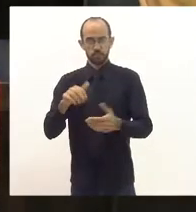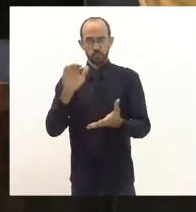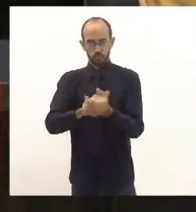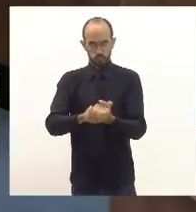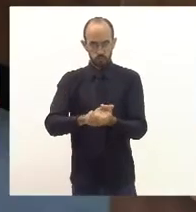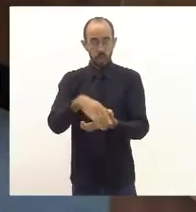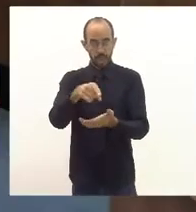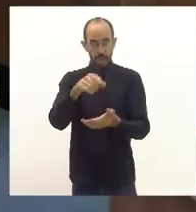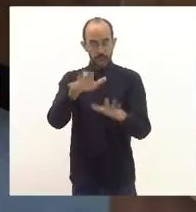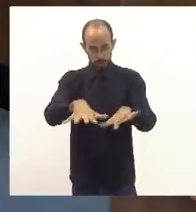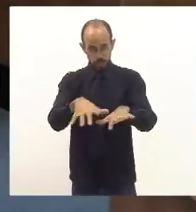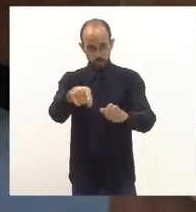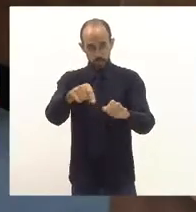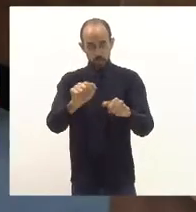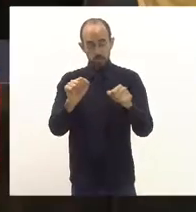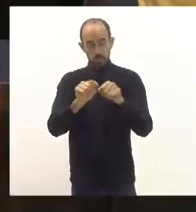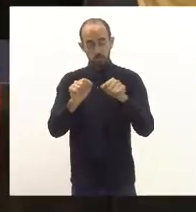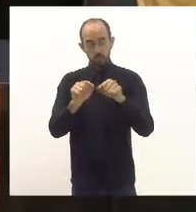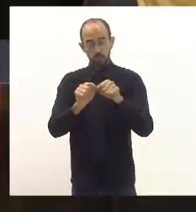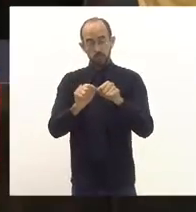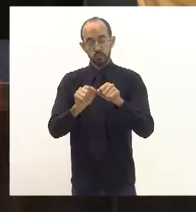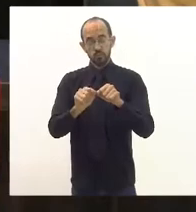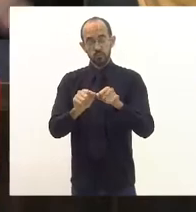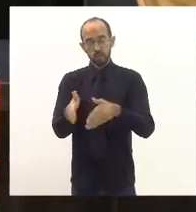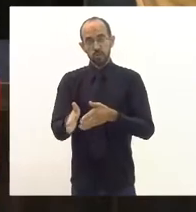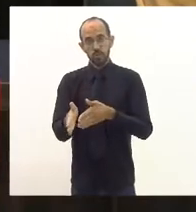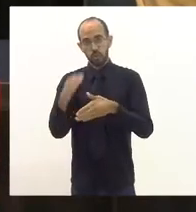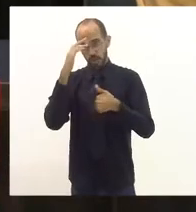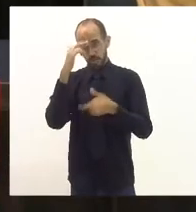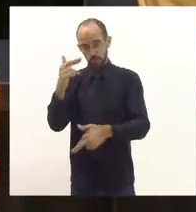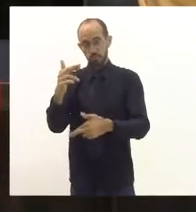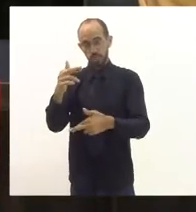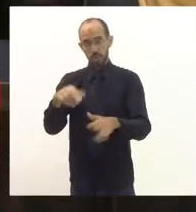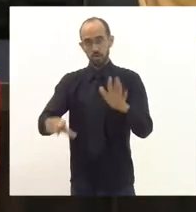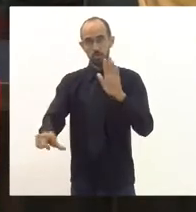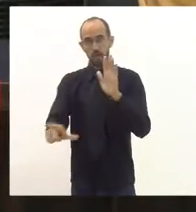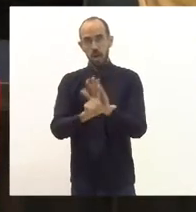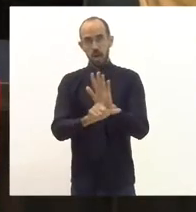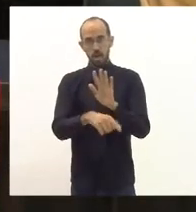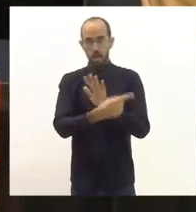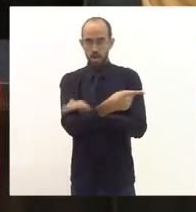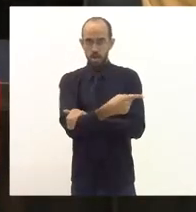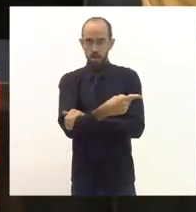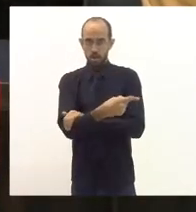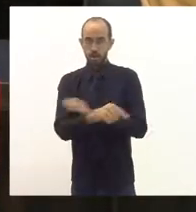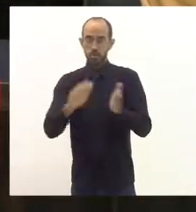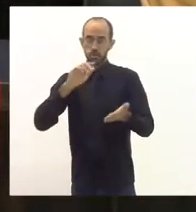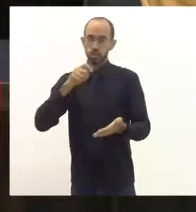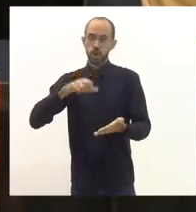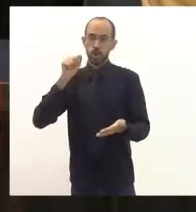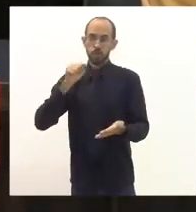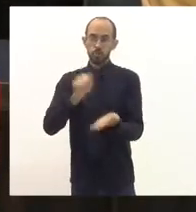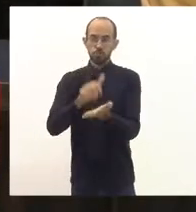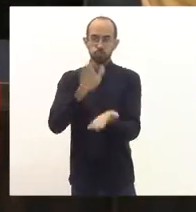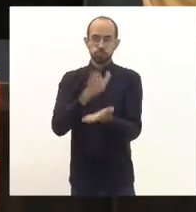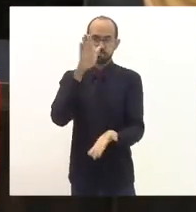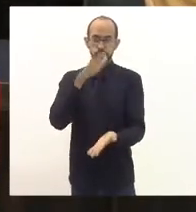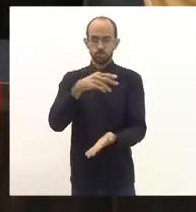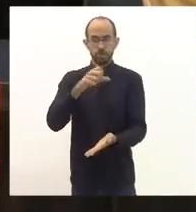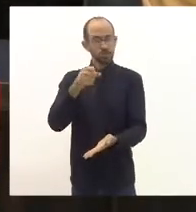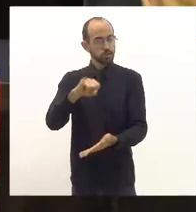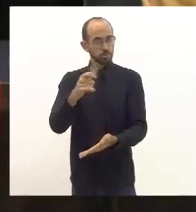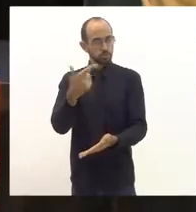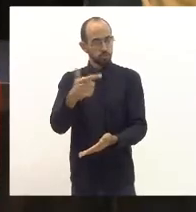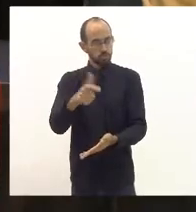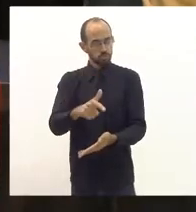porque a televisão deu, e muita gente passou a saber que existia uma lei, que existia punição para quem não cumpria, senão ninguém nem ia saber